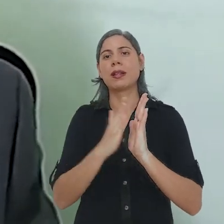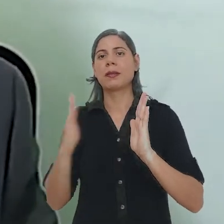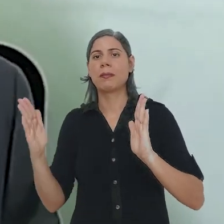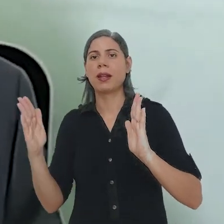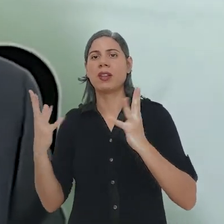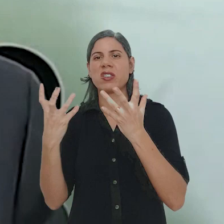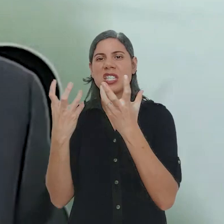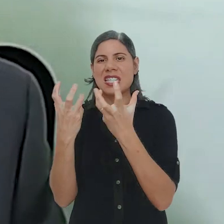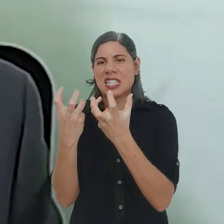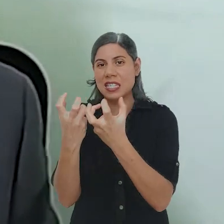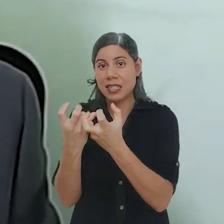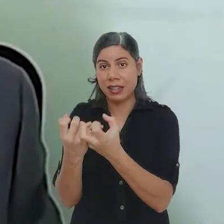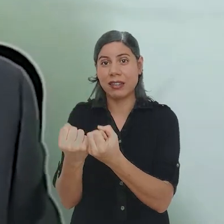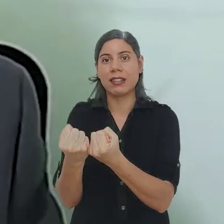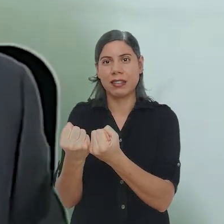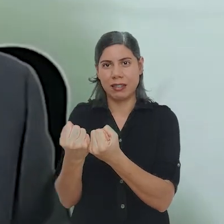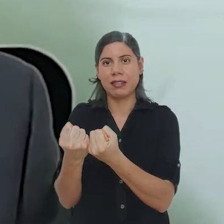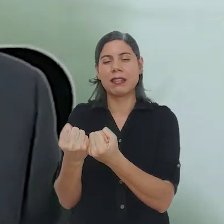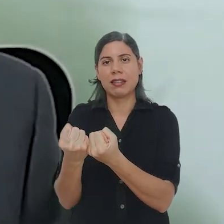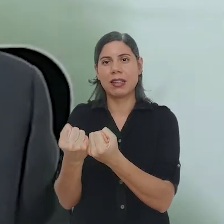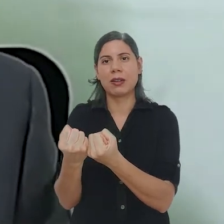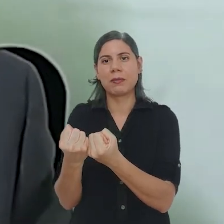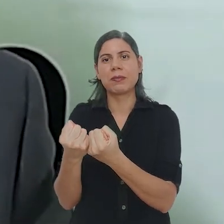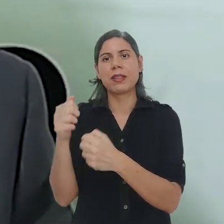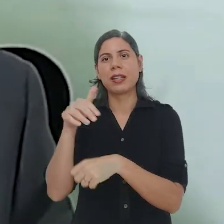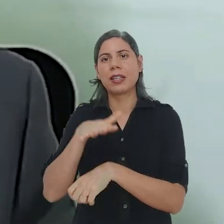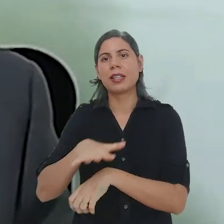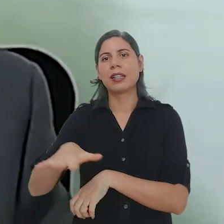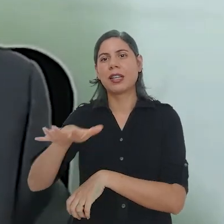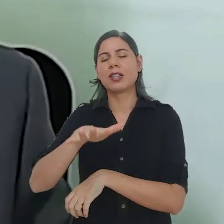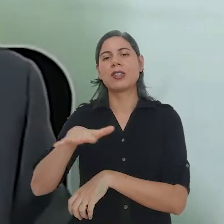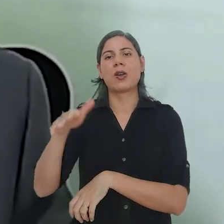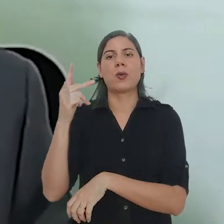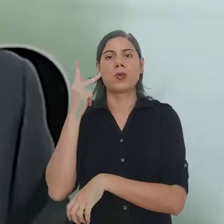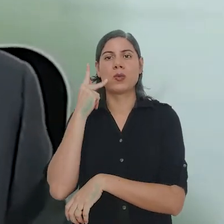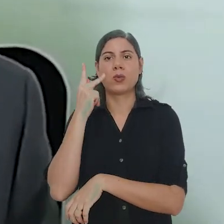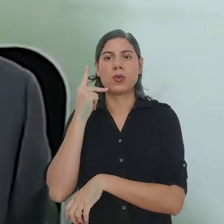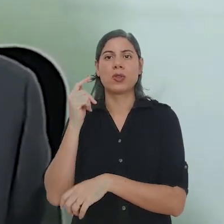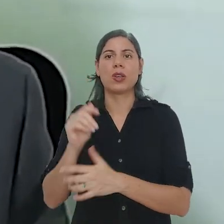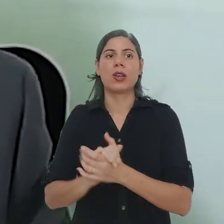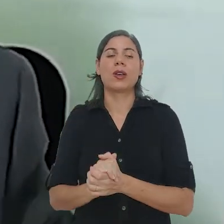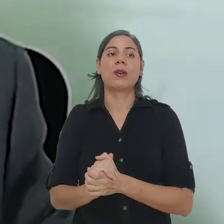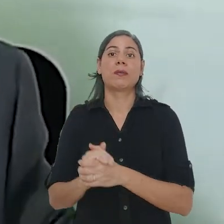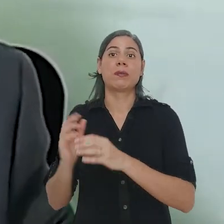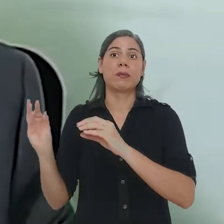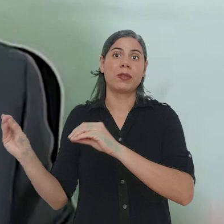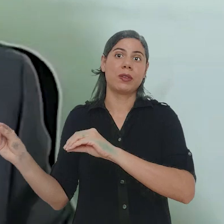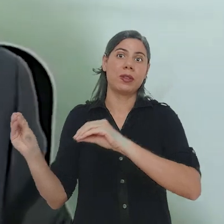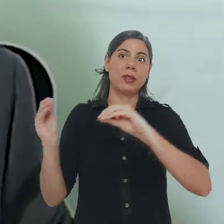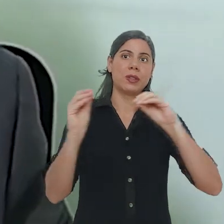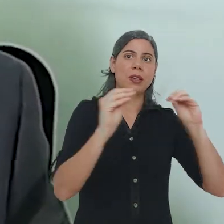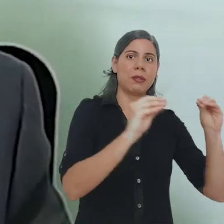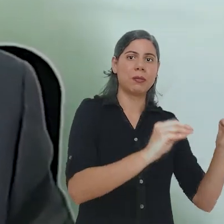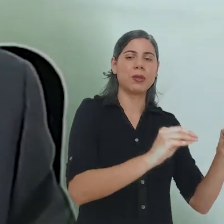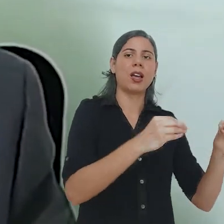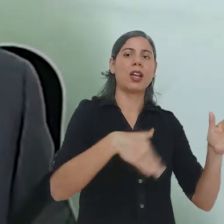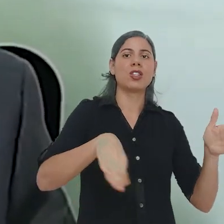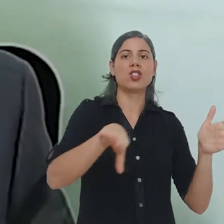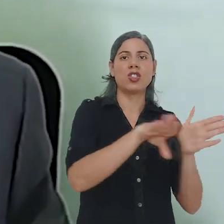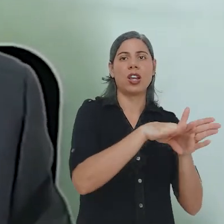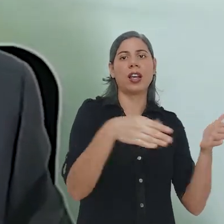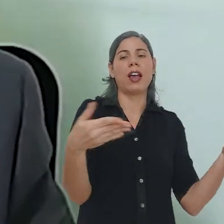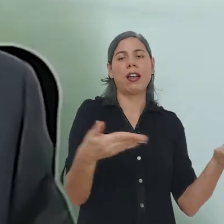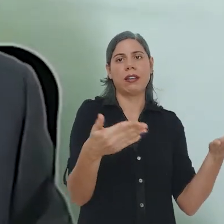época passava por uma grande seca na região do Ceará, e aí eles foram e vieram para aqui, para a